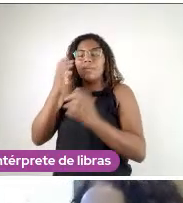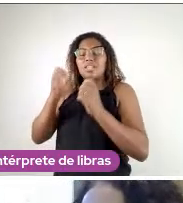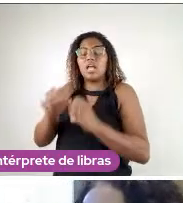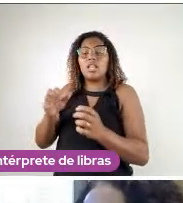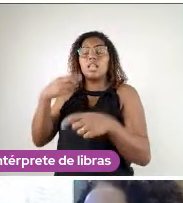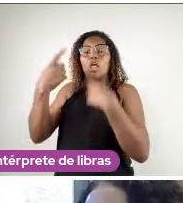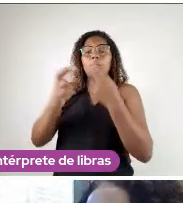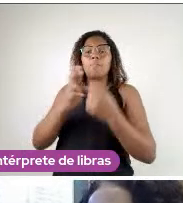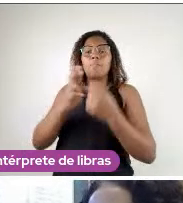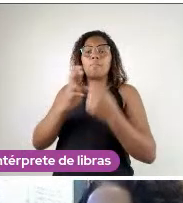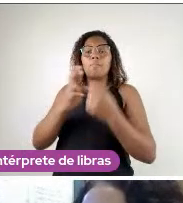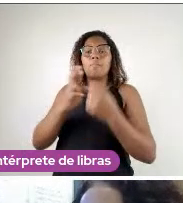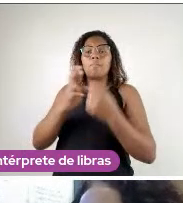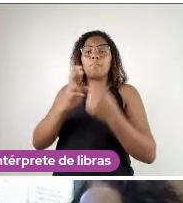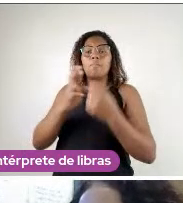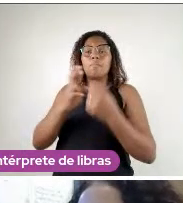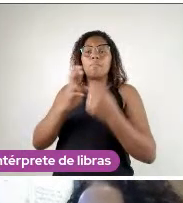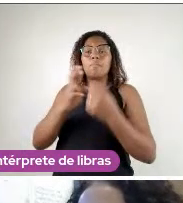né?